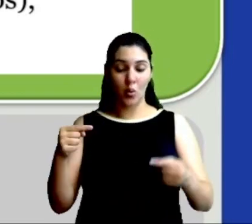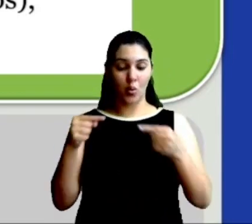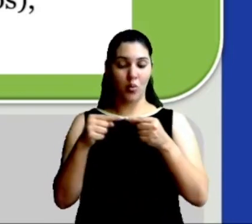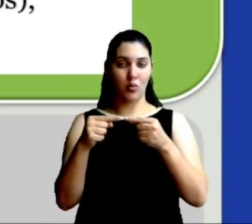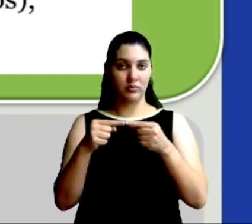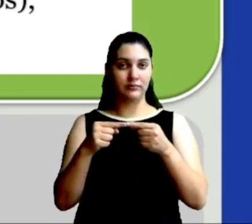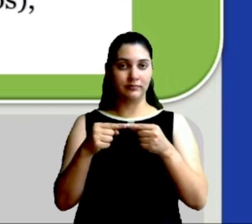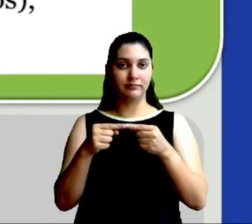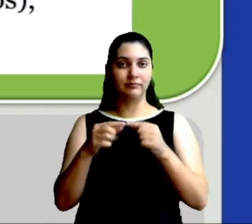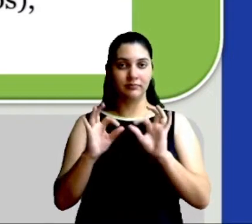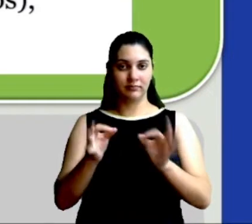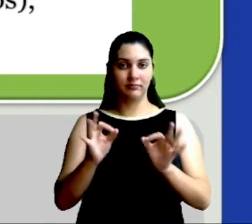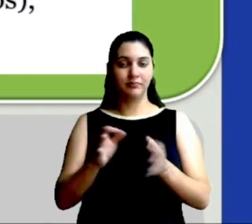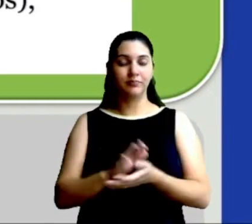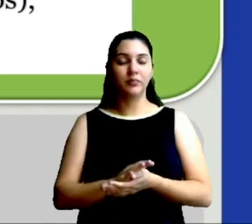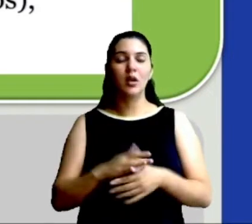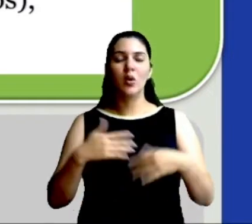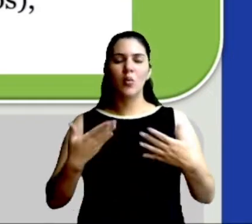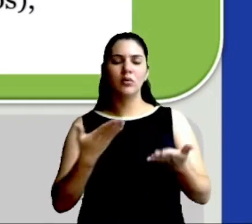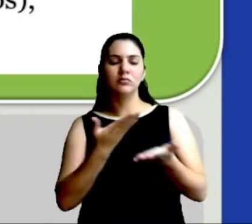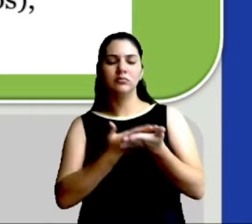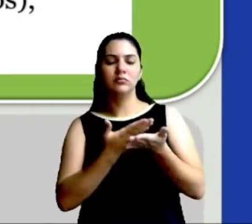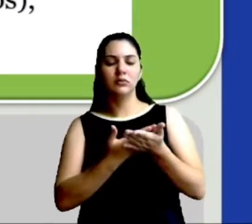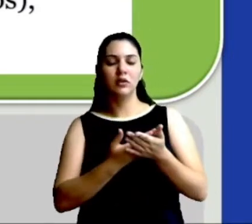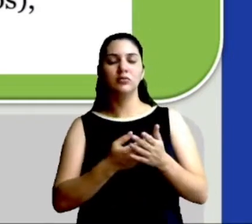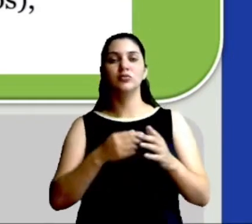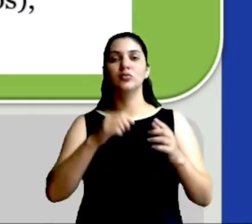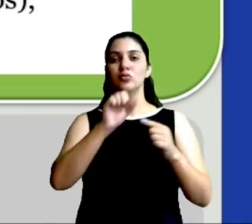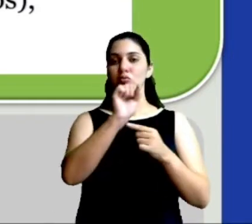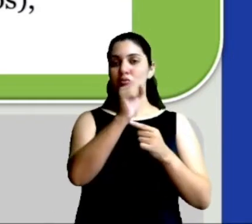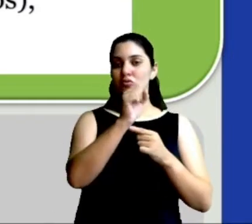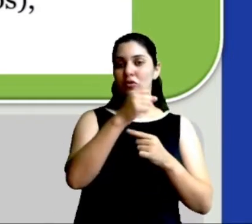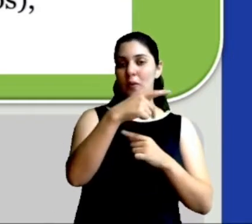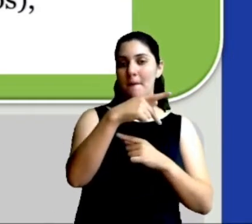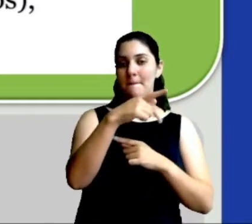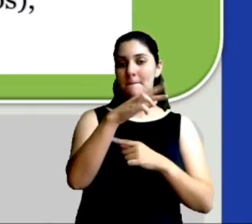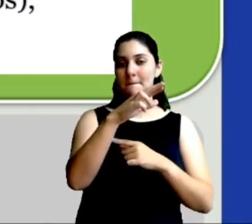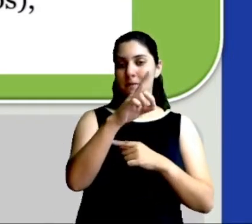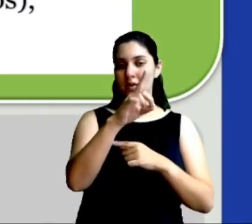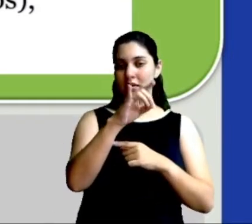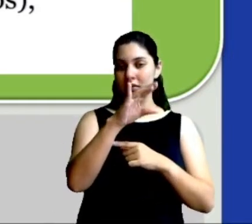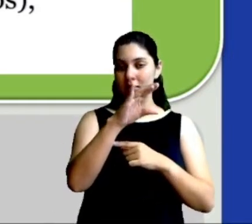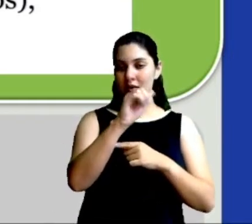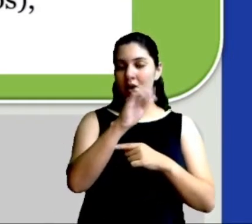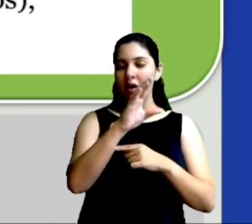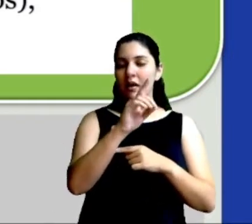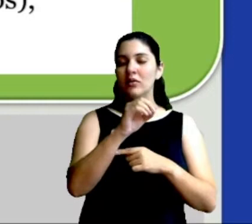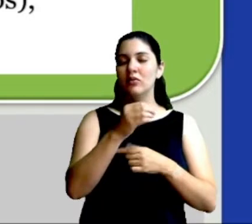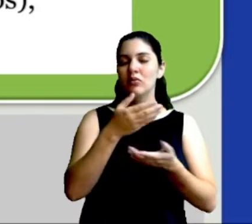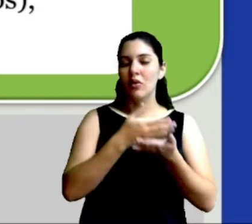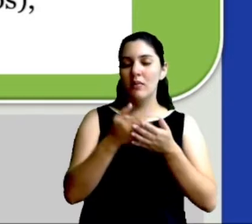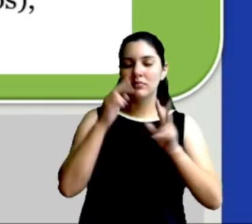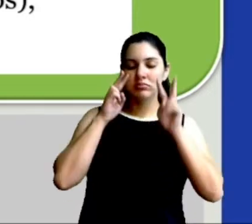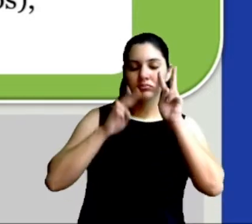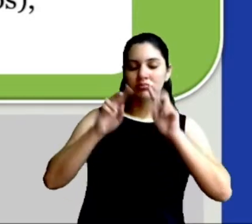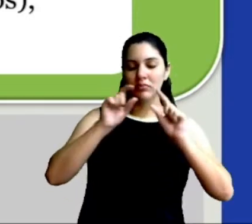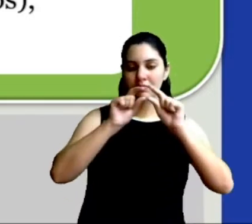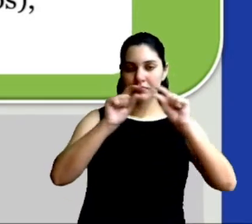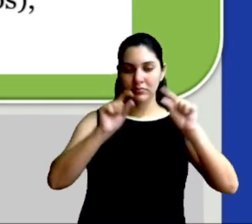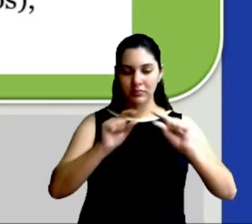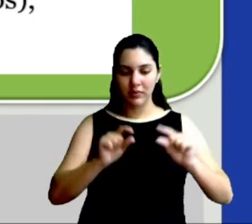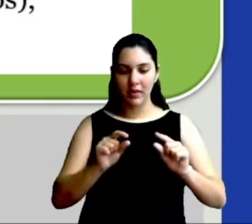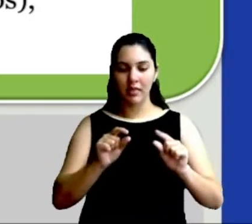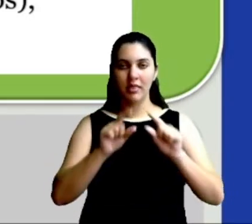frase. Certo? Então, quando a gente estuda sujeito e predicado, a gente começa a ver essas partezinhas das frases.